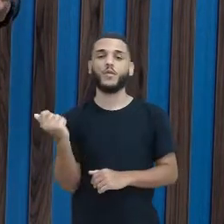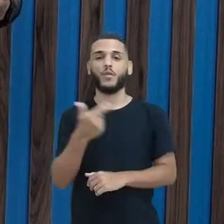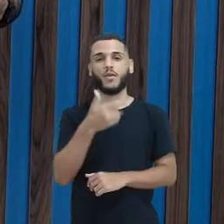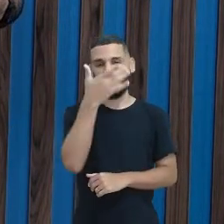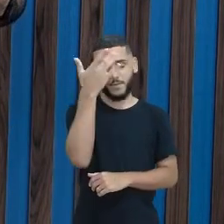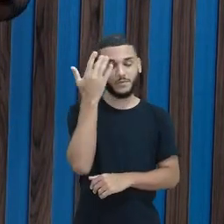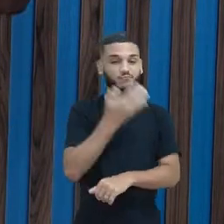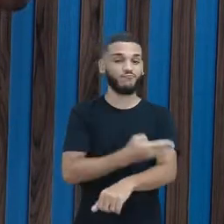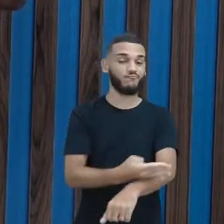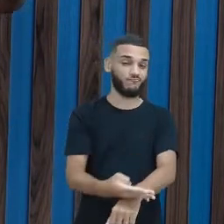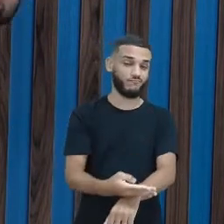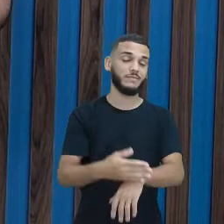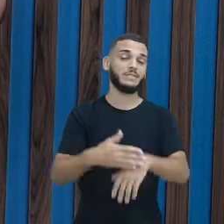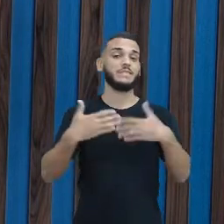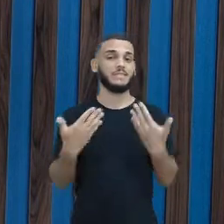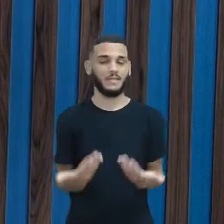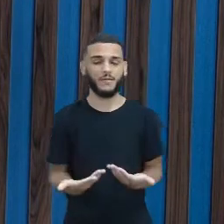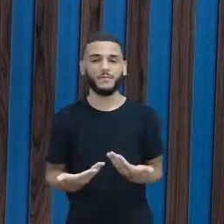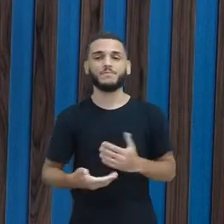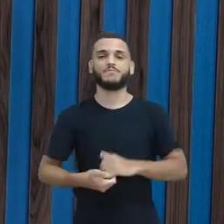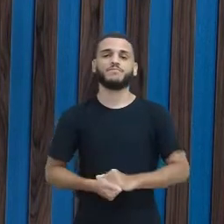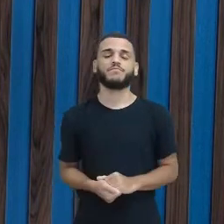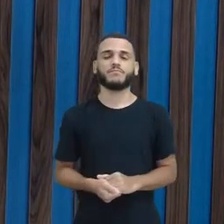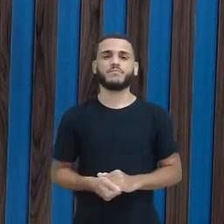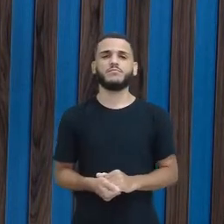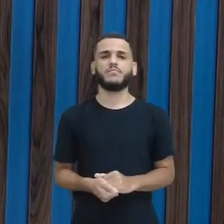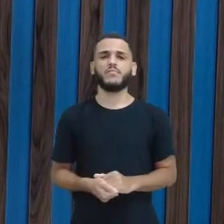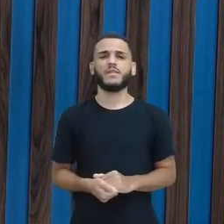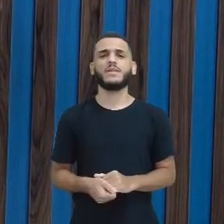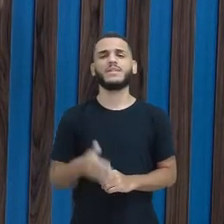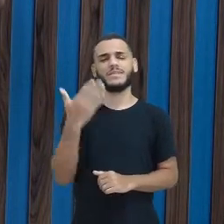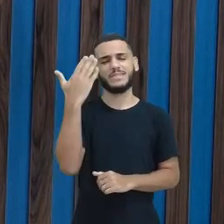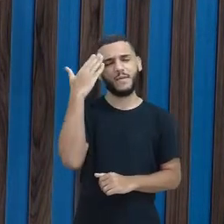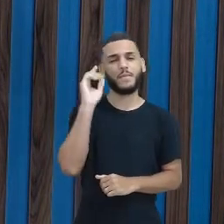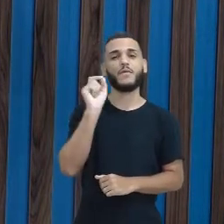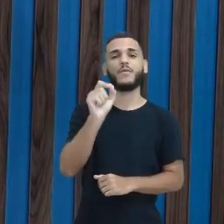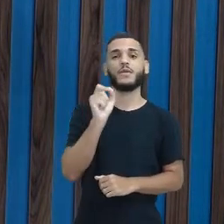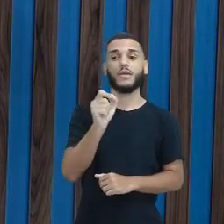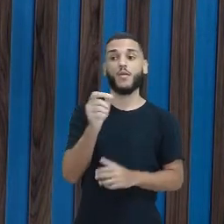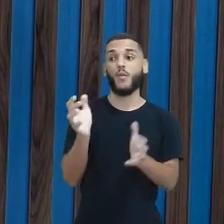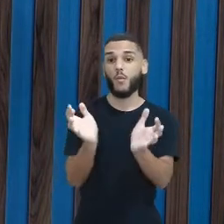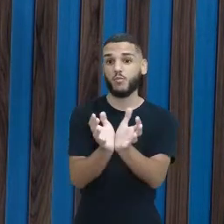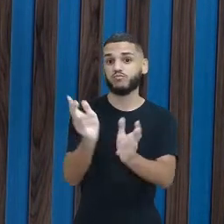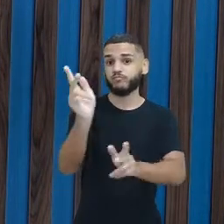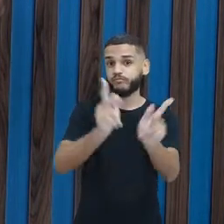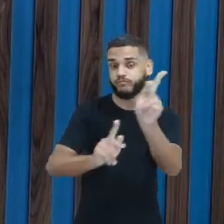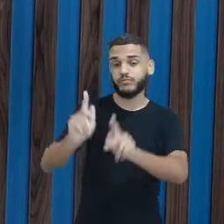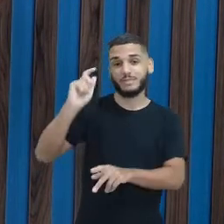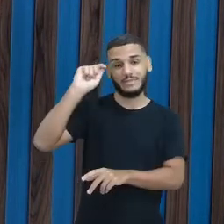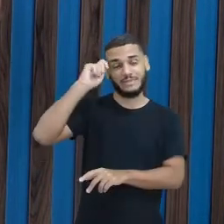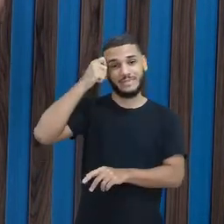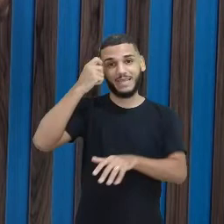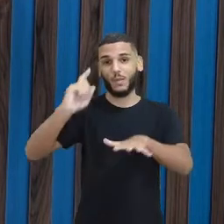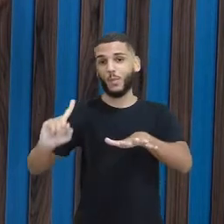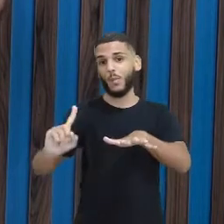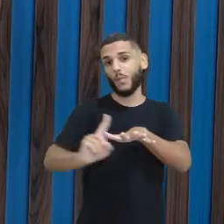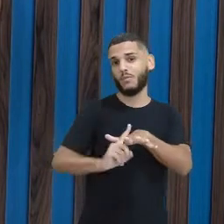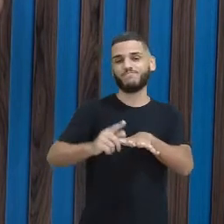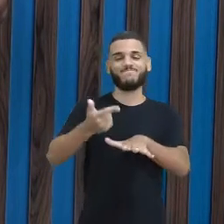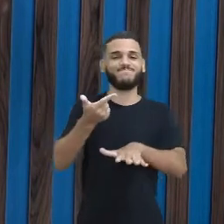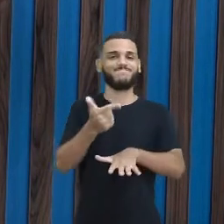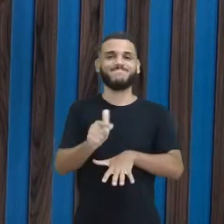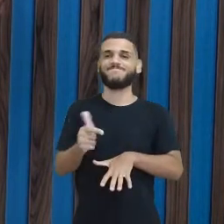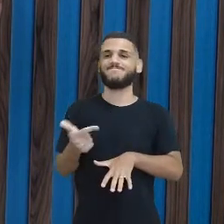pessoas brancas. Então, nesse sentido, né, essa parcela não foi inicialmente incluída e isso